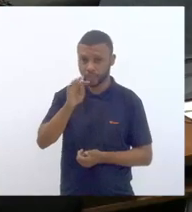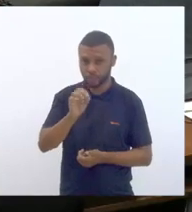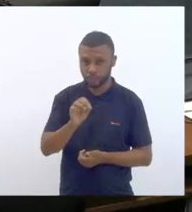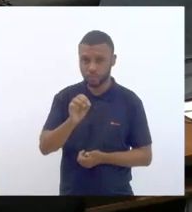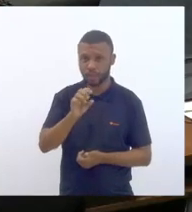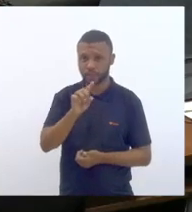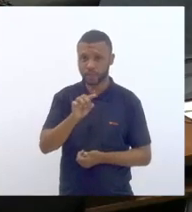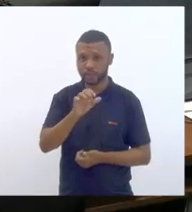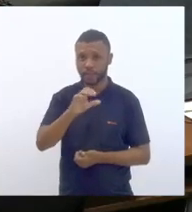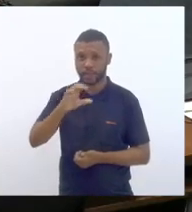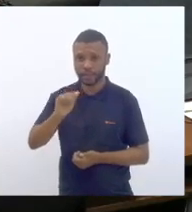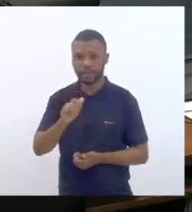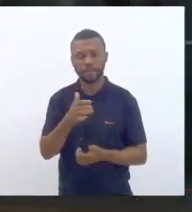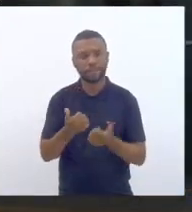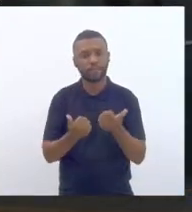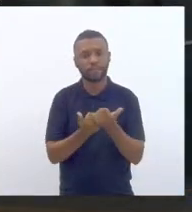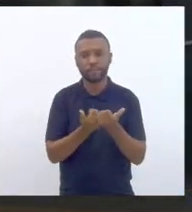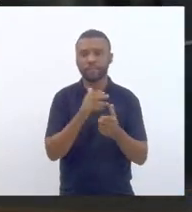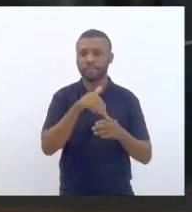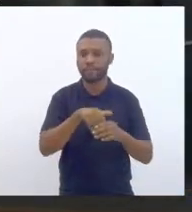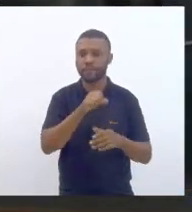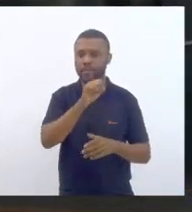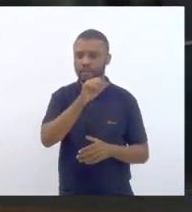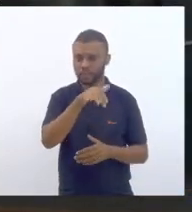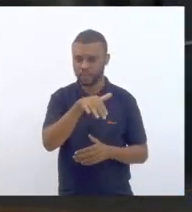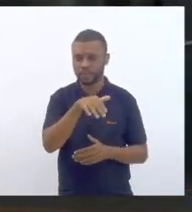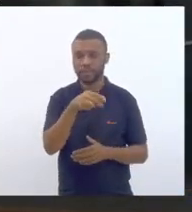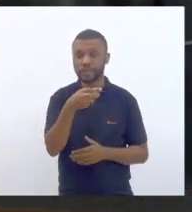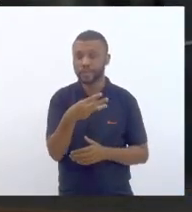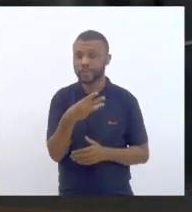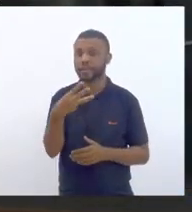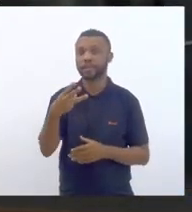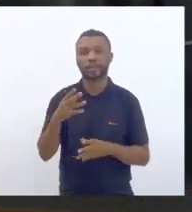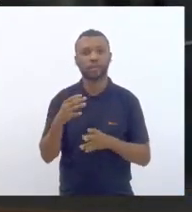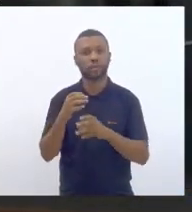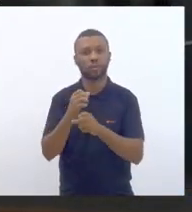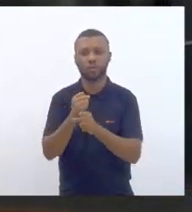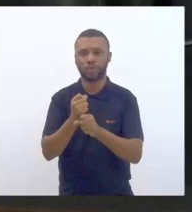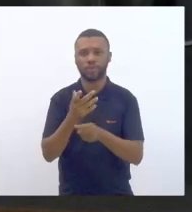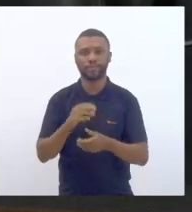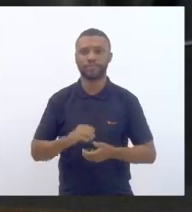Favorável, presidente. Deputado Renato Zaca, sim, 33.